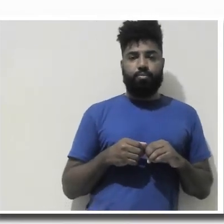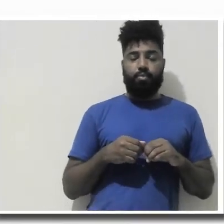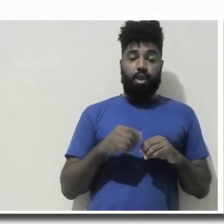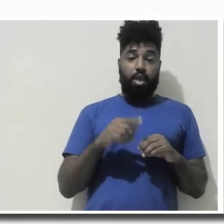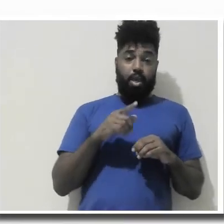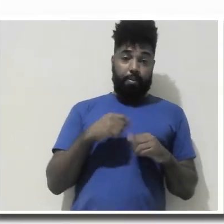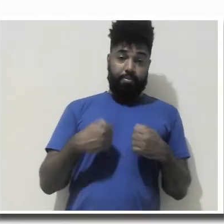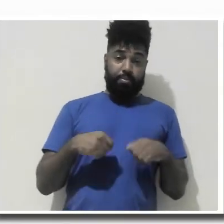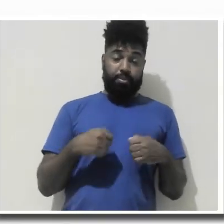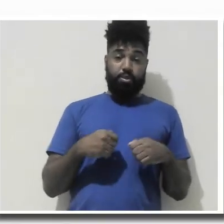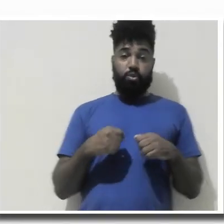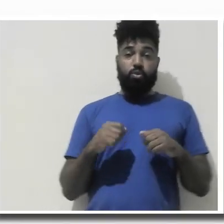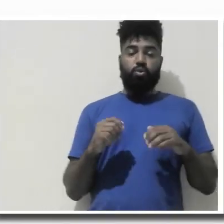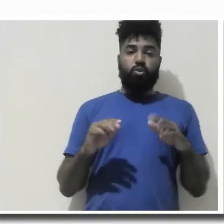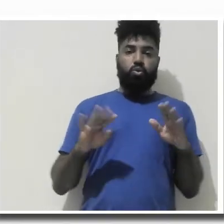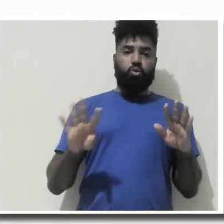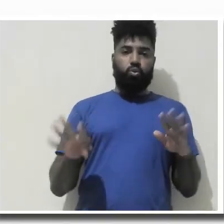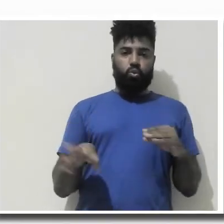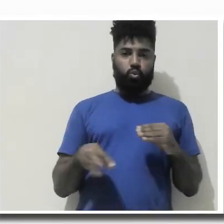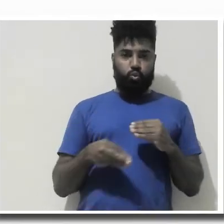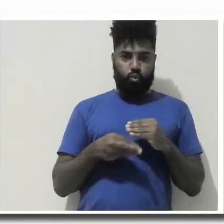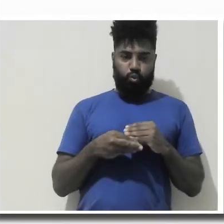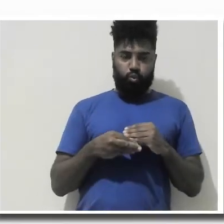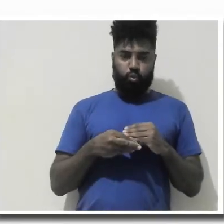eu quero o complementar